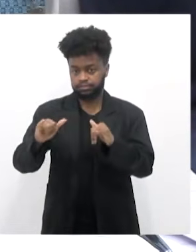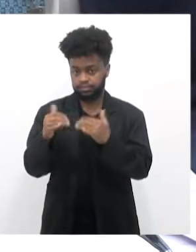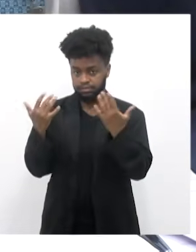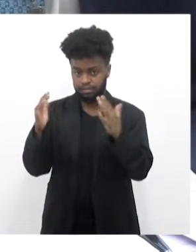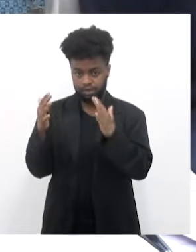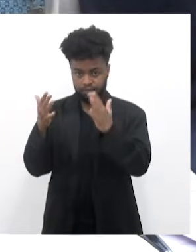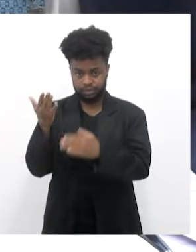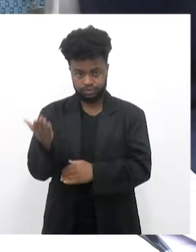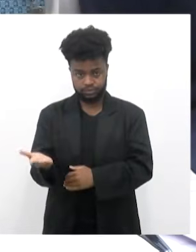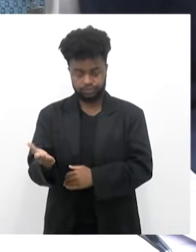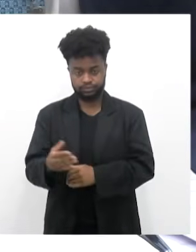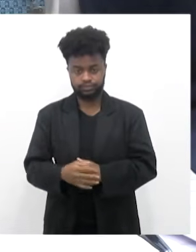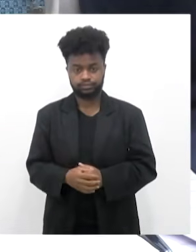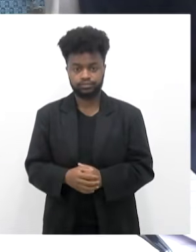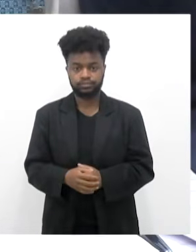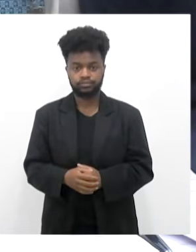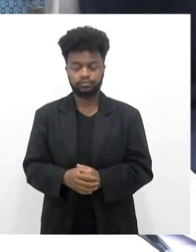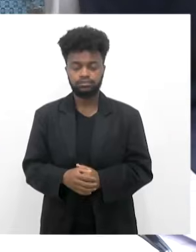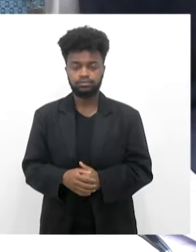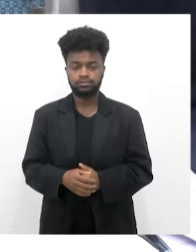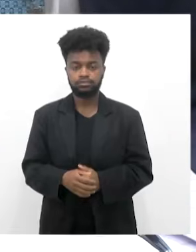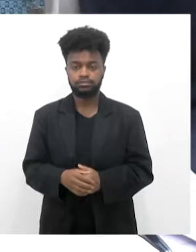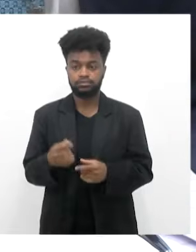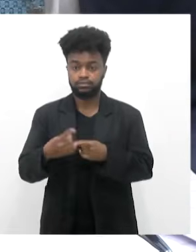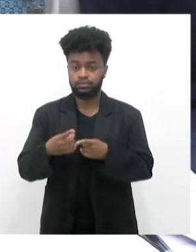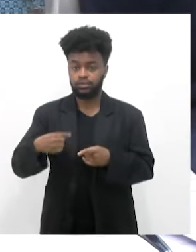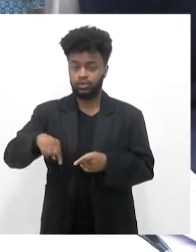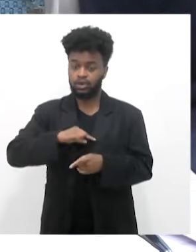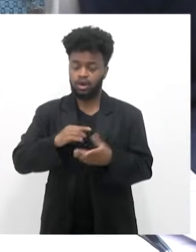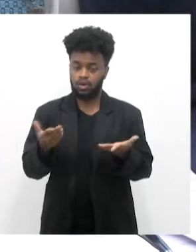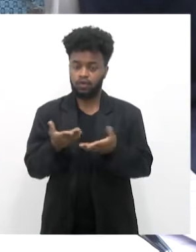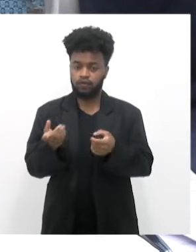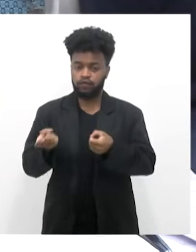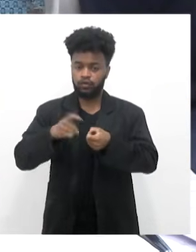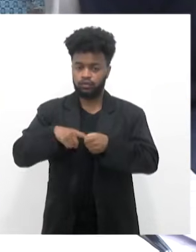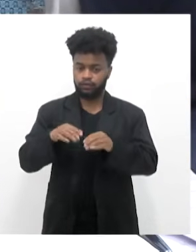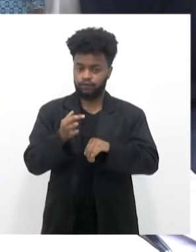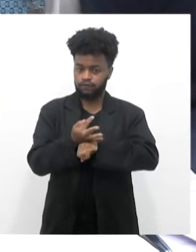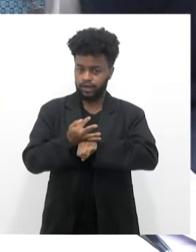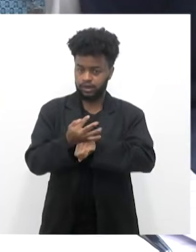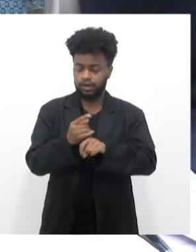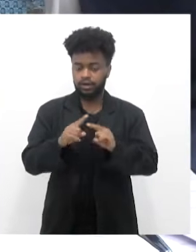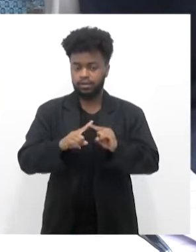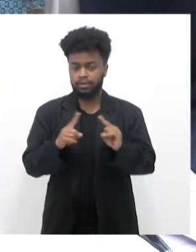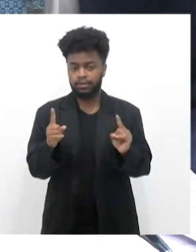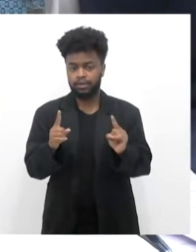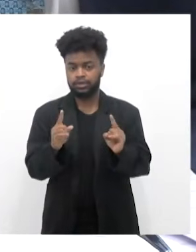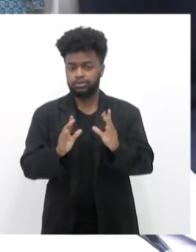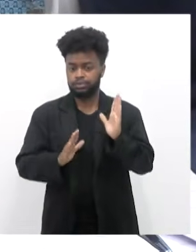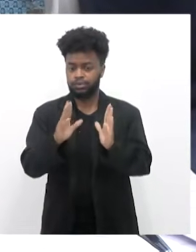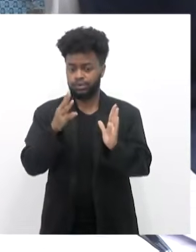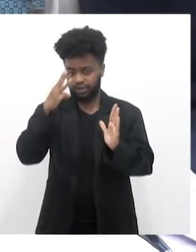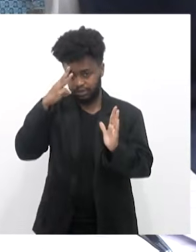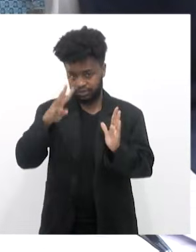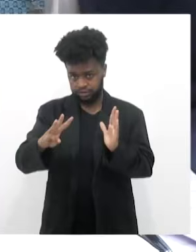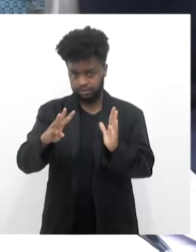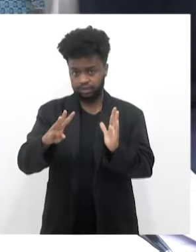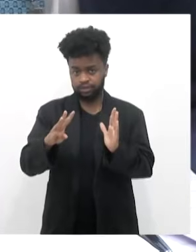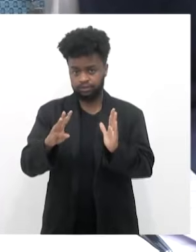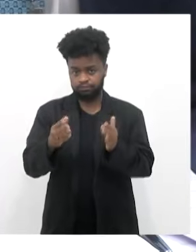Excelência. Nós acabamos de voltar de recesso, mas nas últimas 3 semanas de